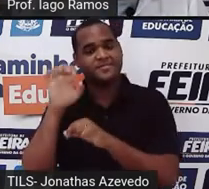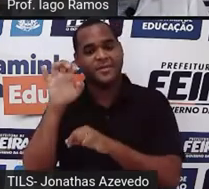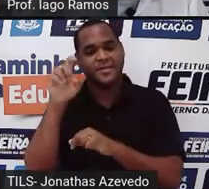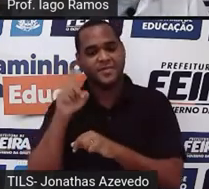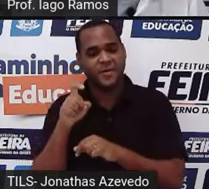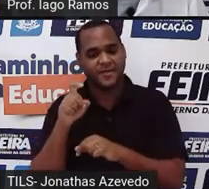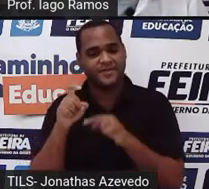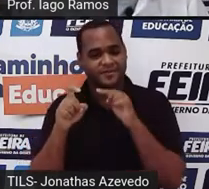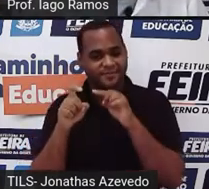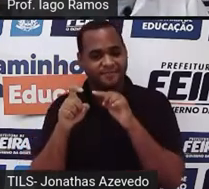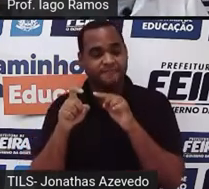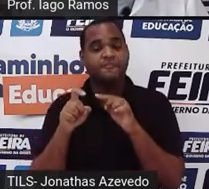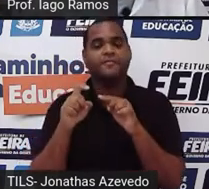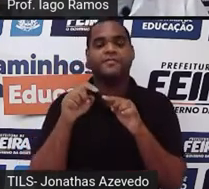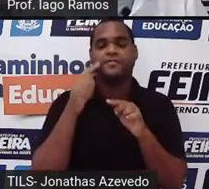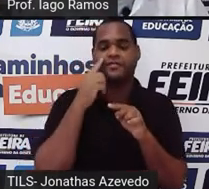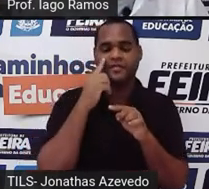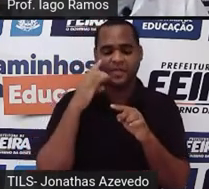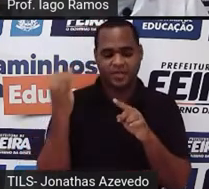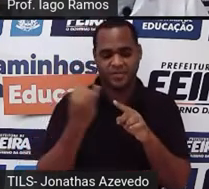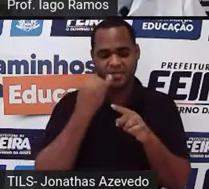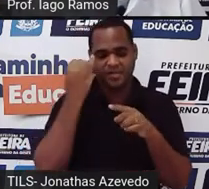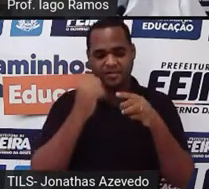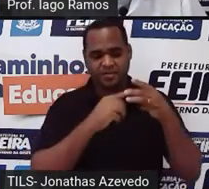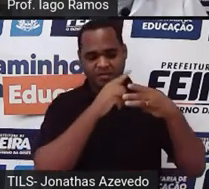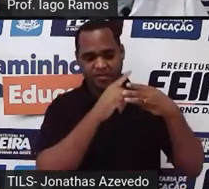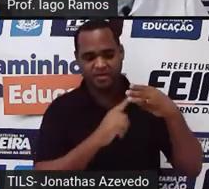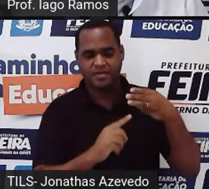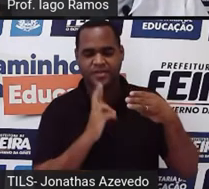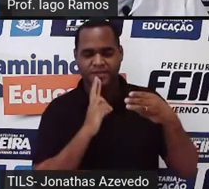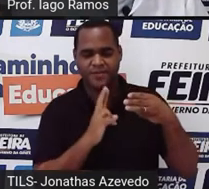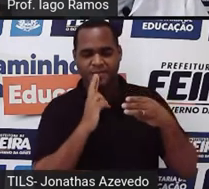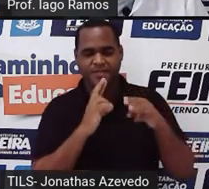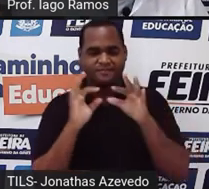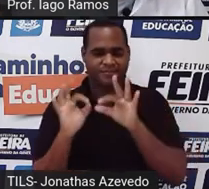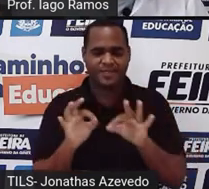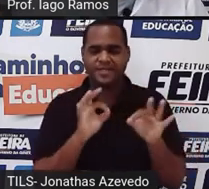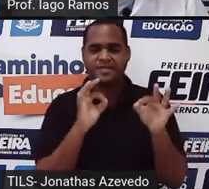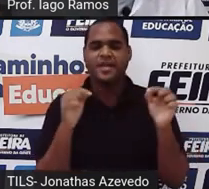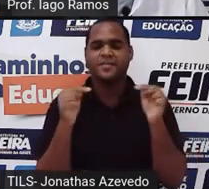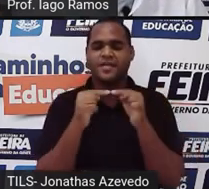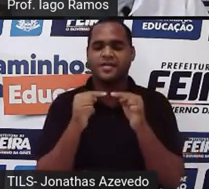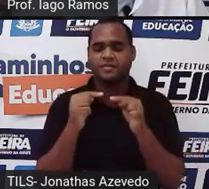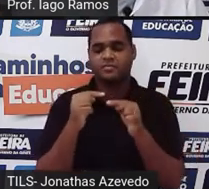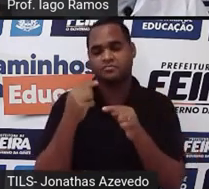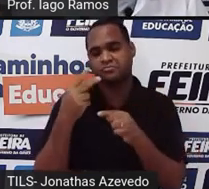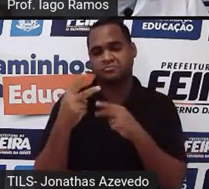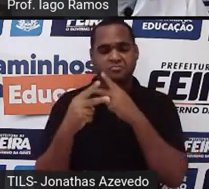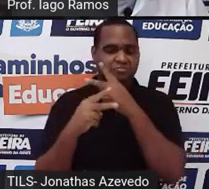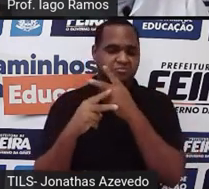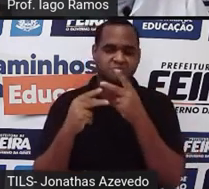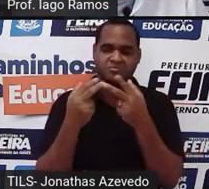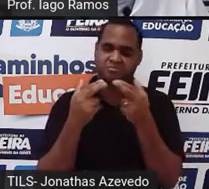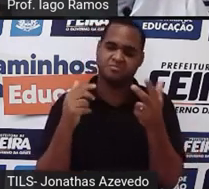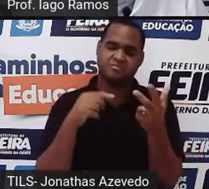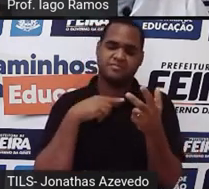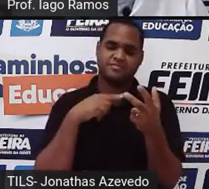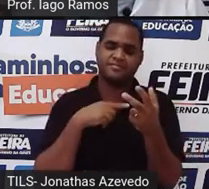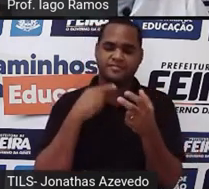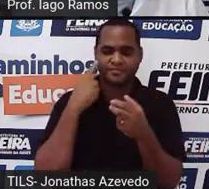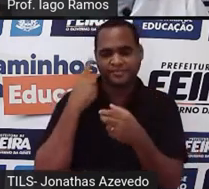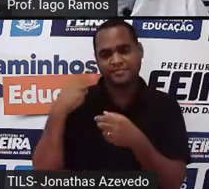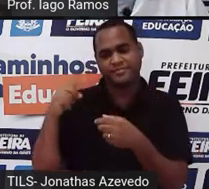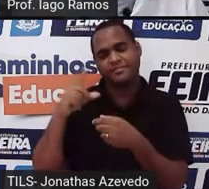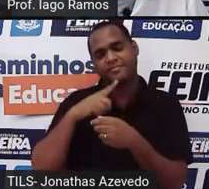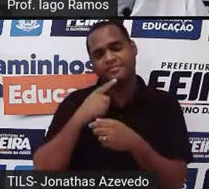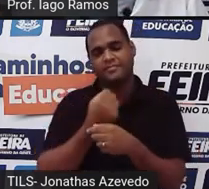viu esses três importantes resultados sobre a potenciação, que é quando você tem